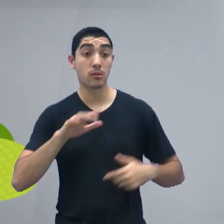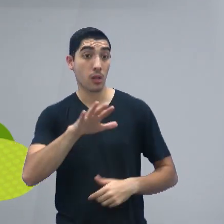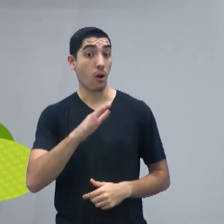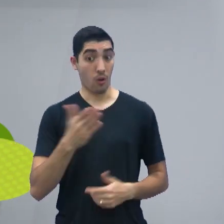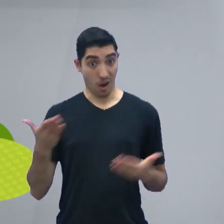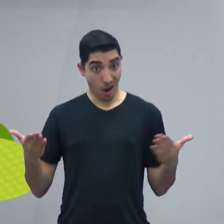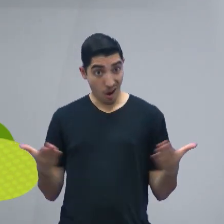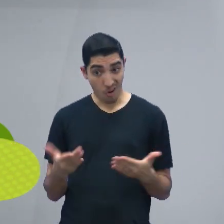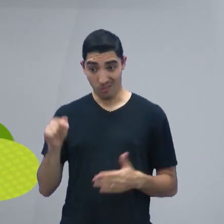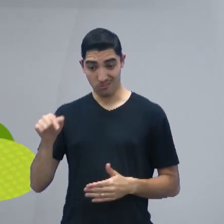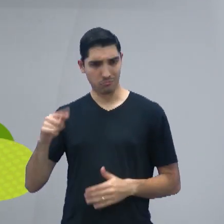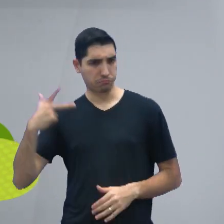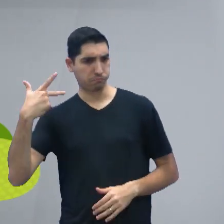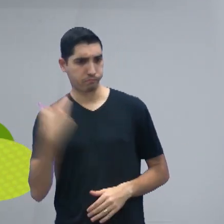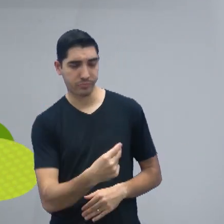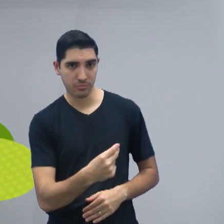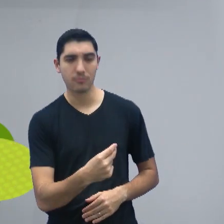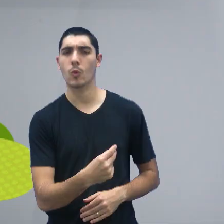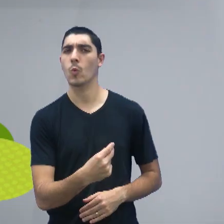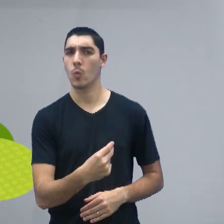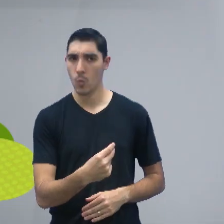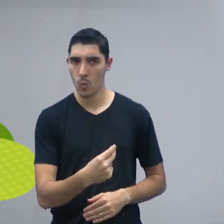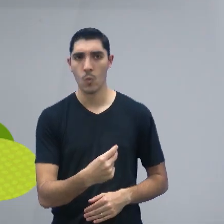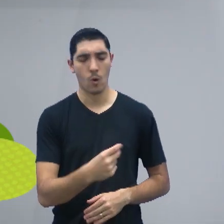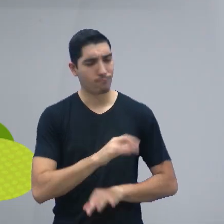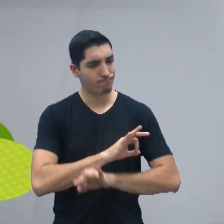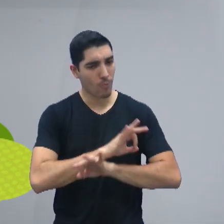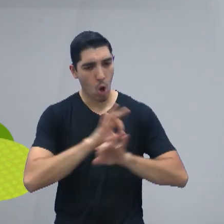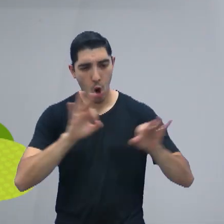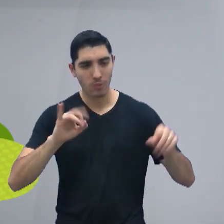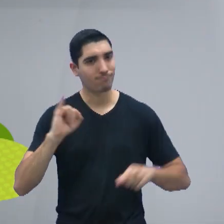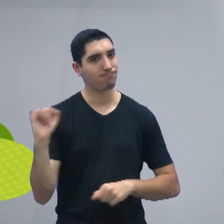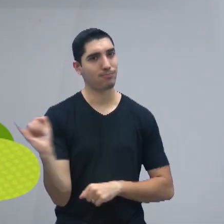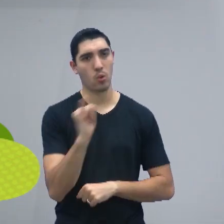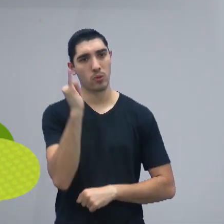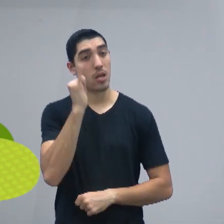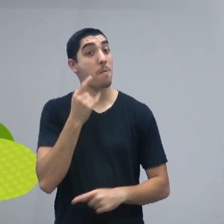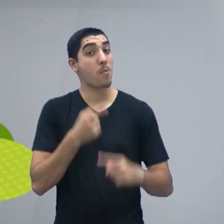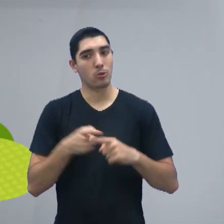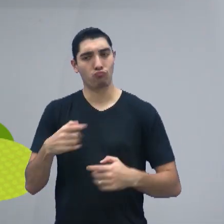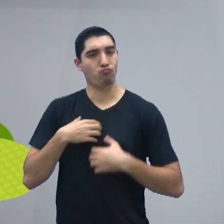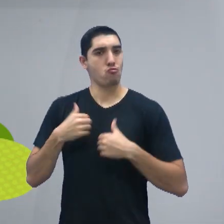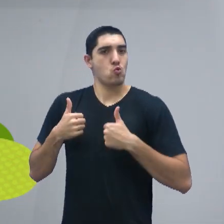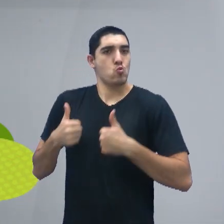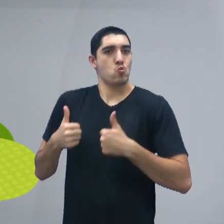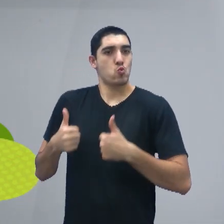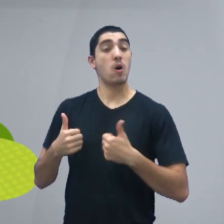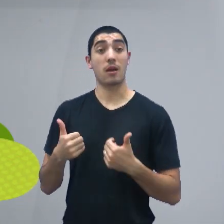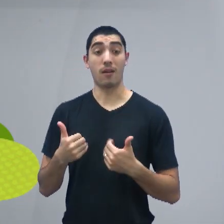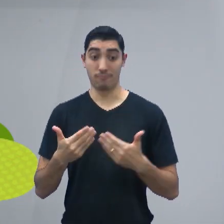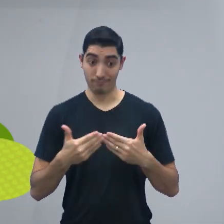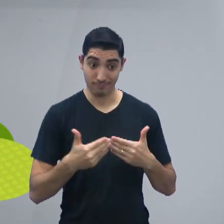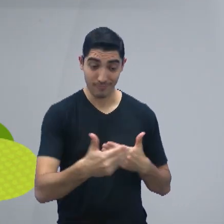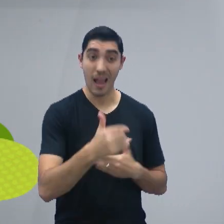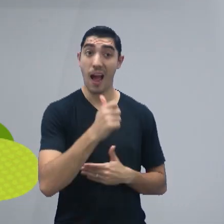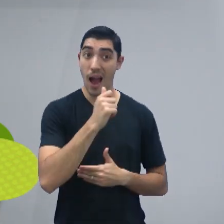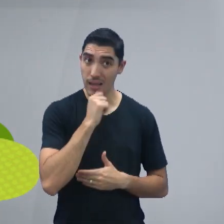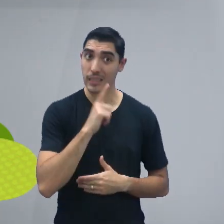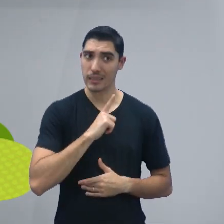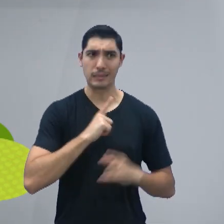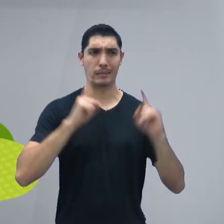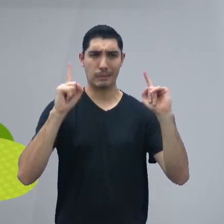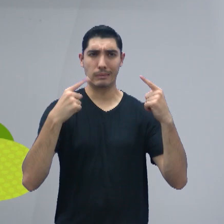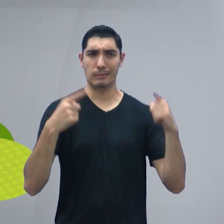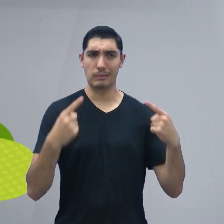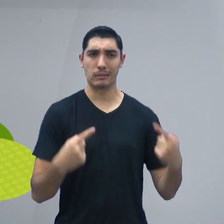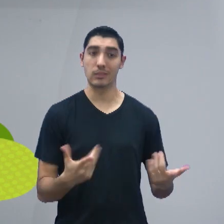ter conquistado esse resultado, assumido a liderança, dá moral, porque a temporada está em andamento e as meninas